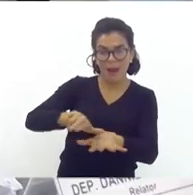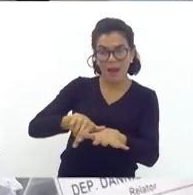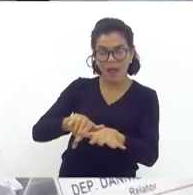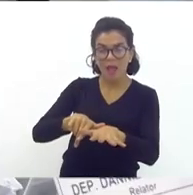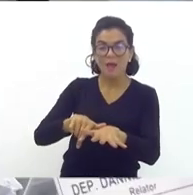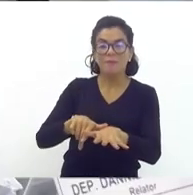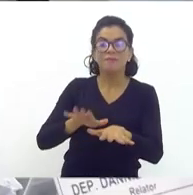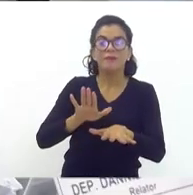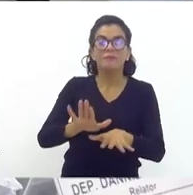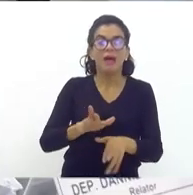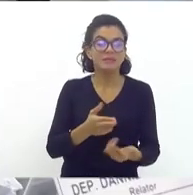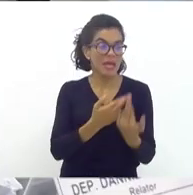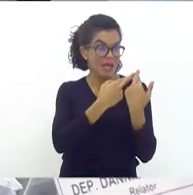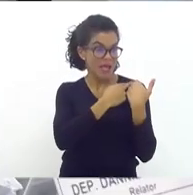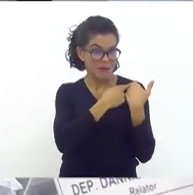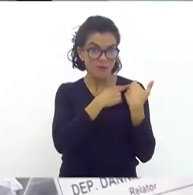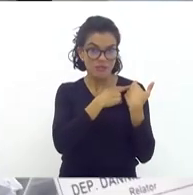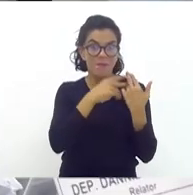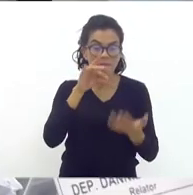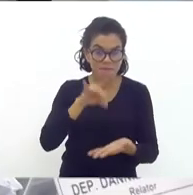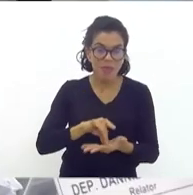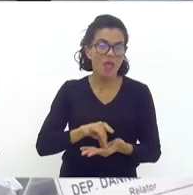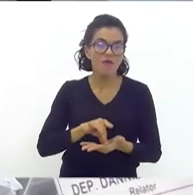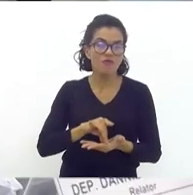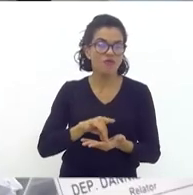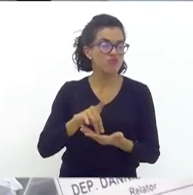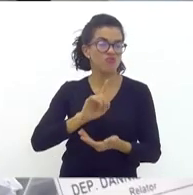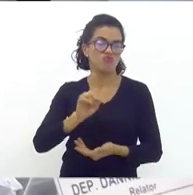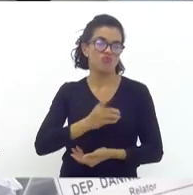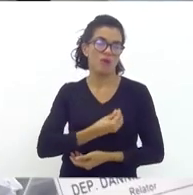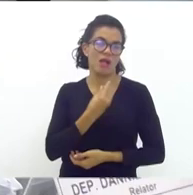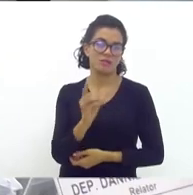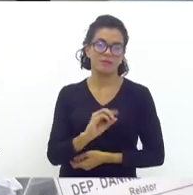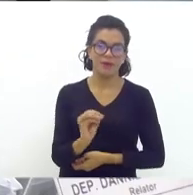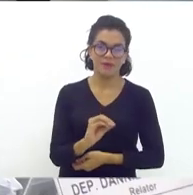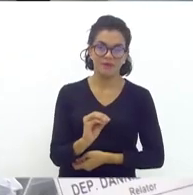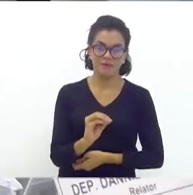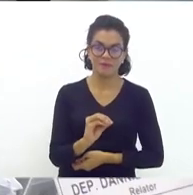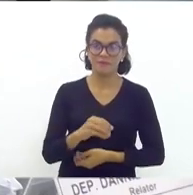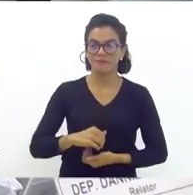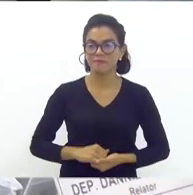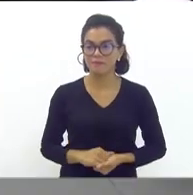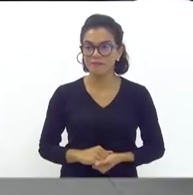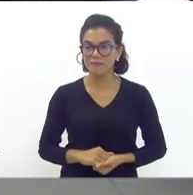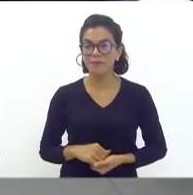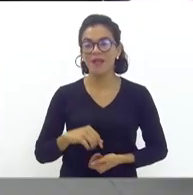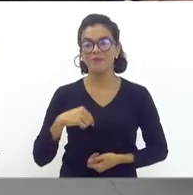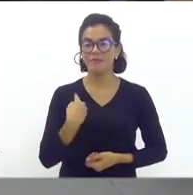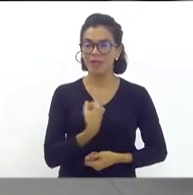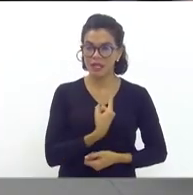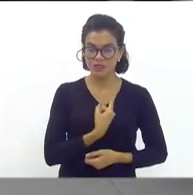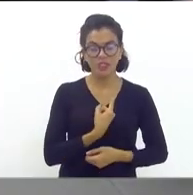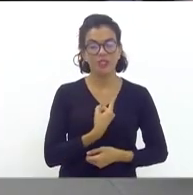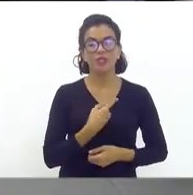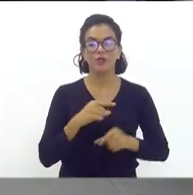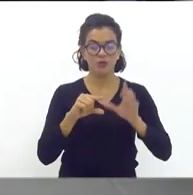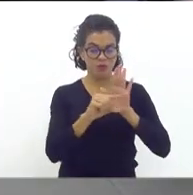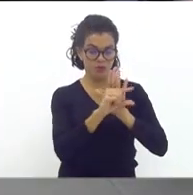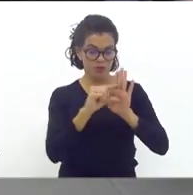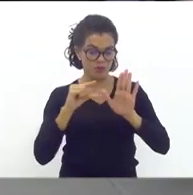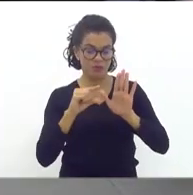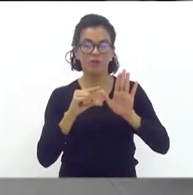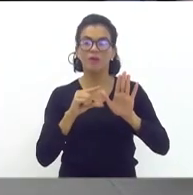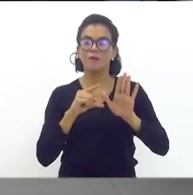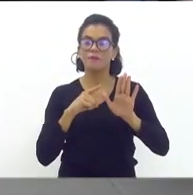obrigação de regular ficava de fora eu estou dizendo convidar aí a gente não para primeiro a gente diz o tempo